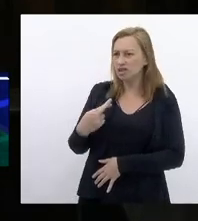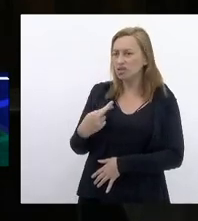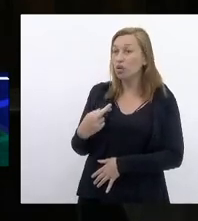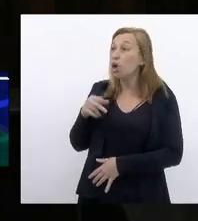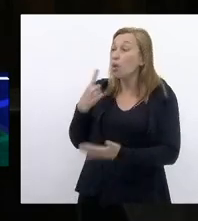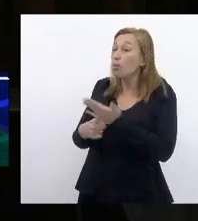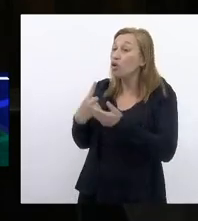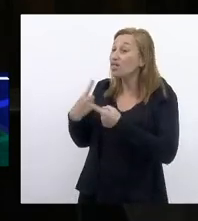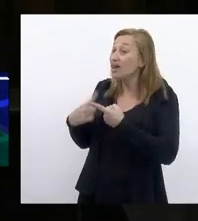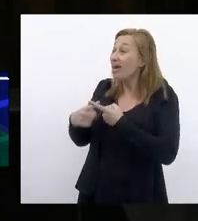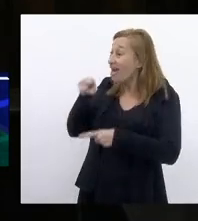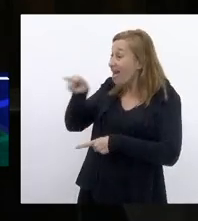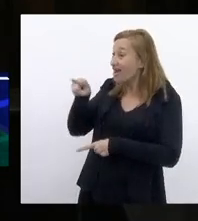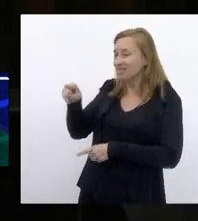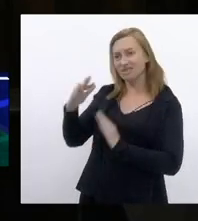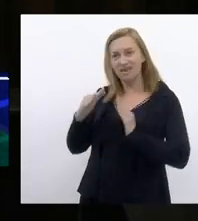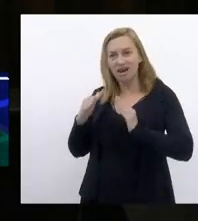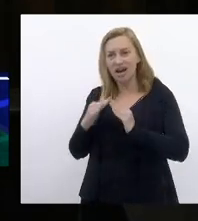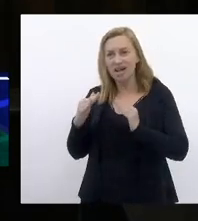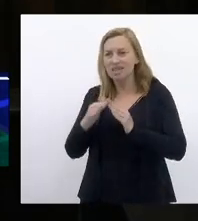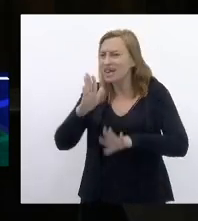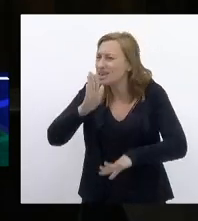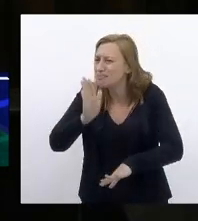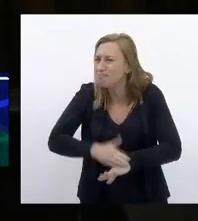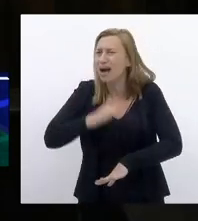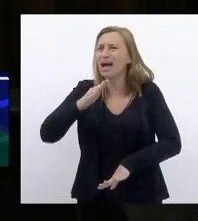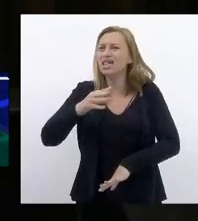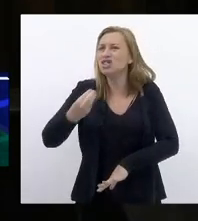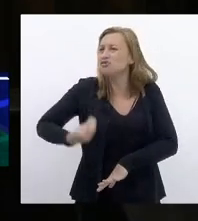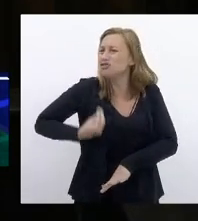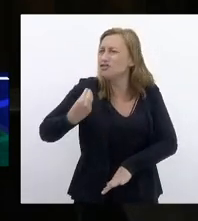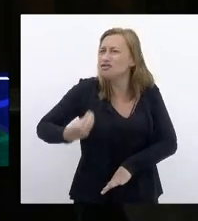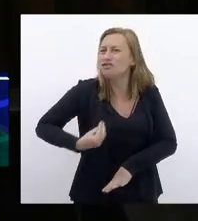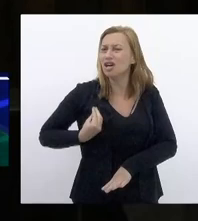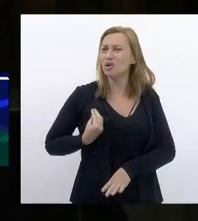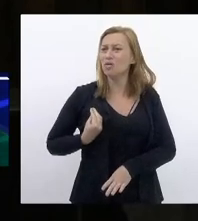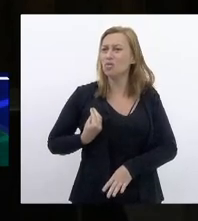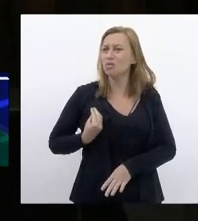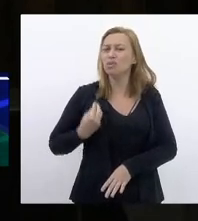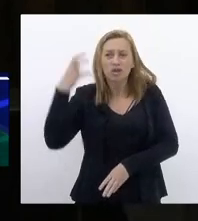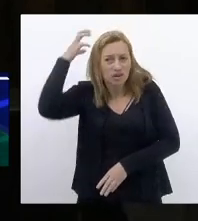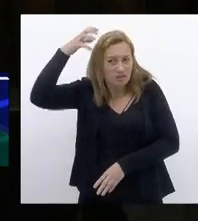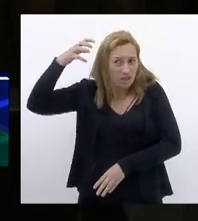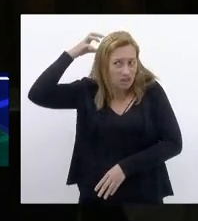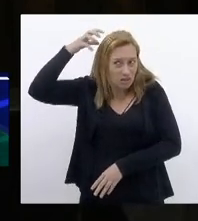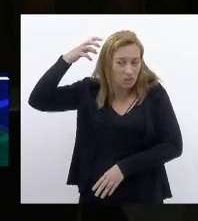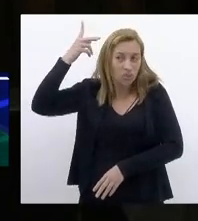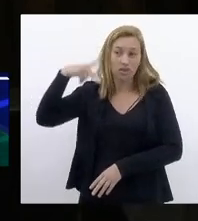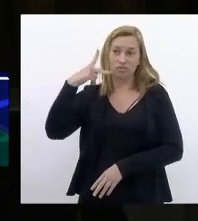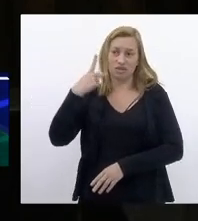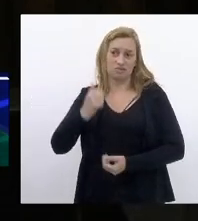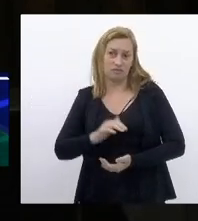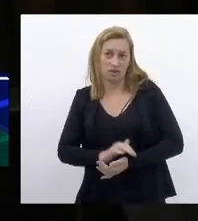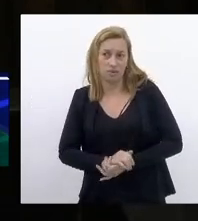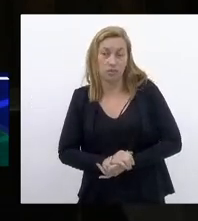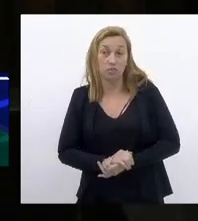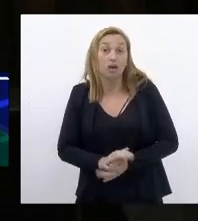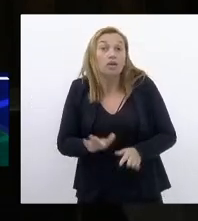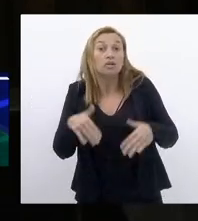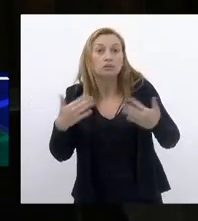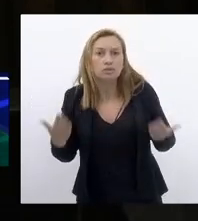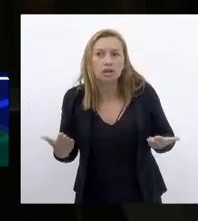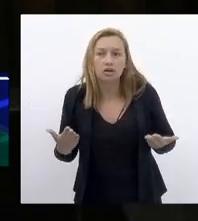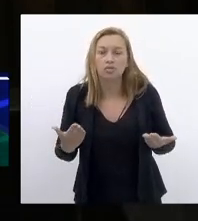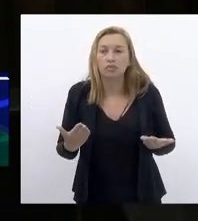ela, nesta casa, é a que mais conviveu com a vereadora Marielle Franco. Portanto,